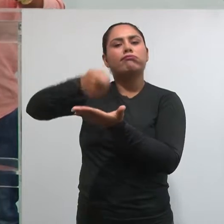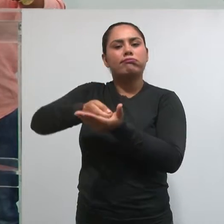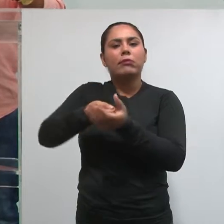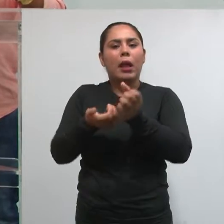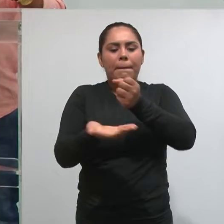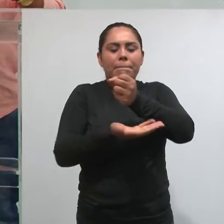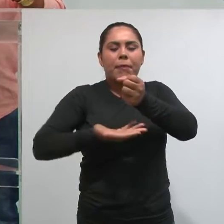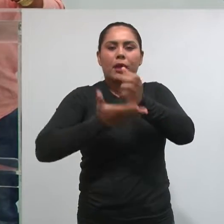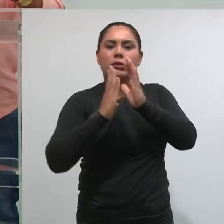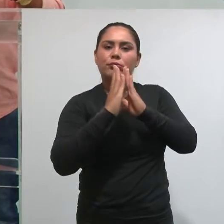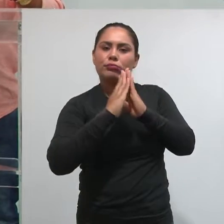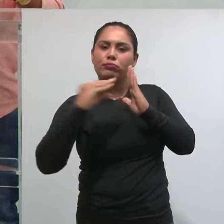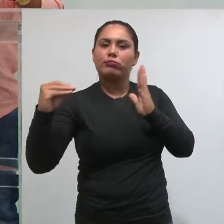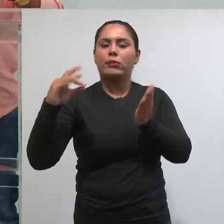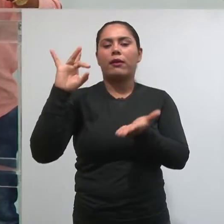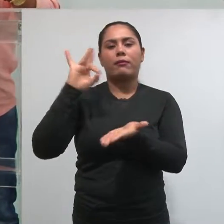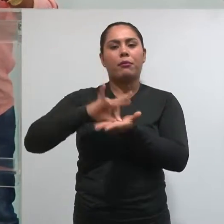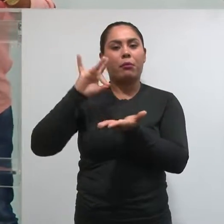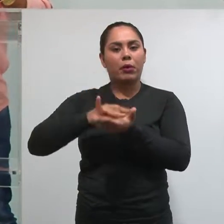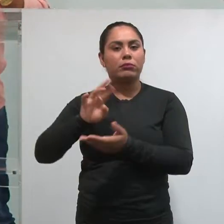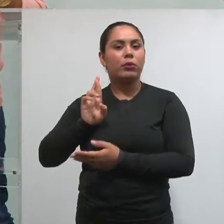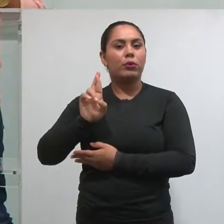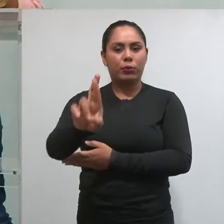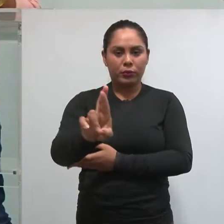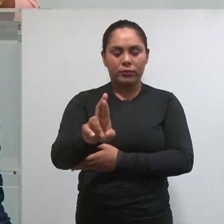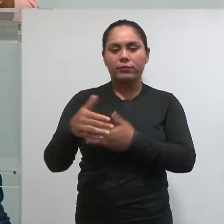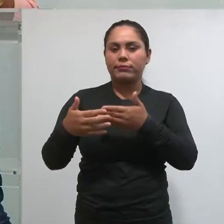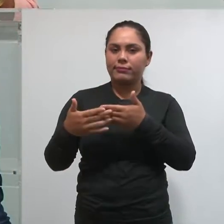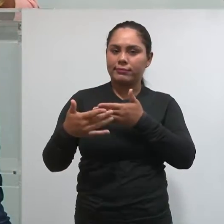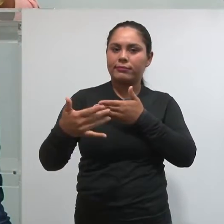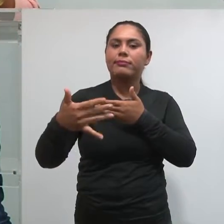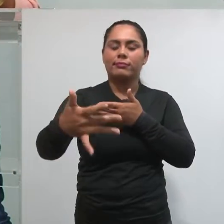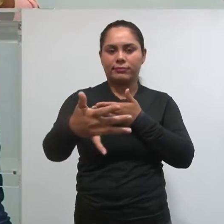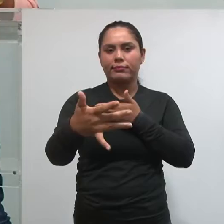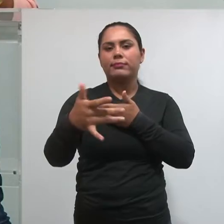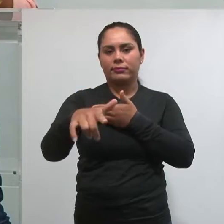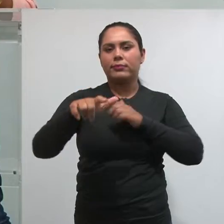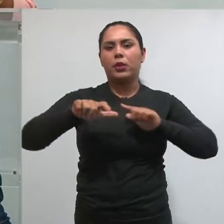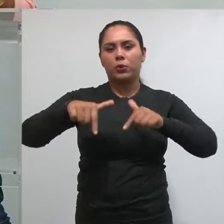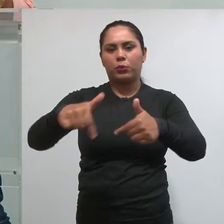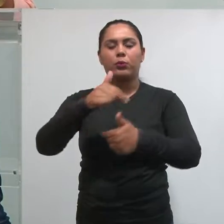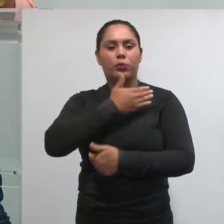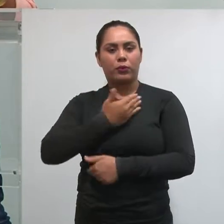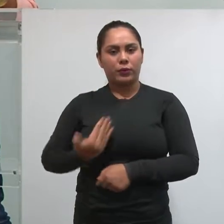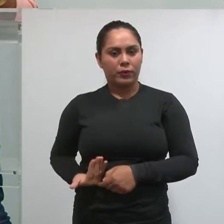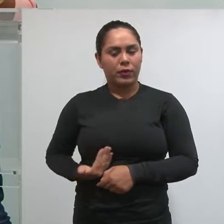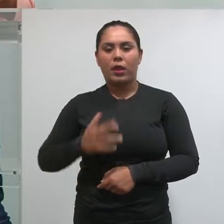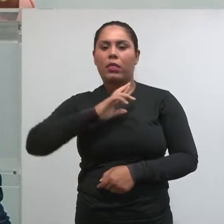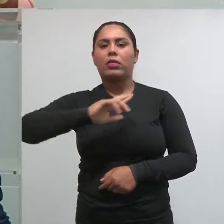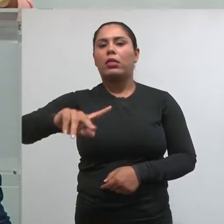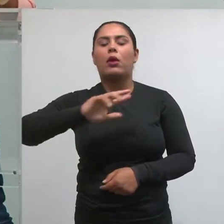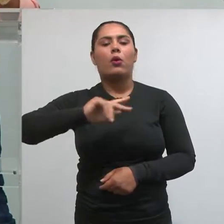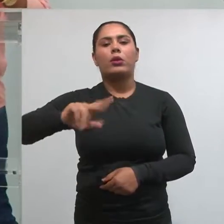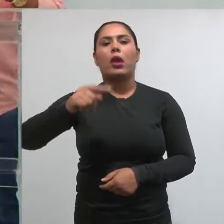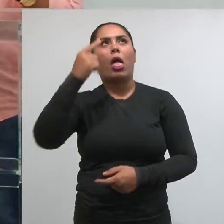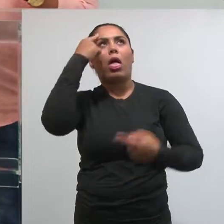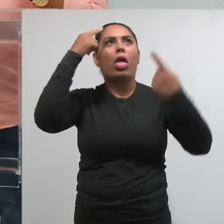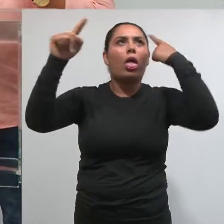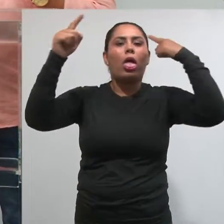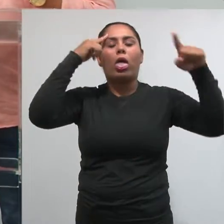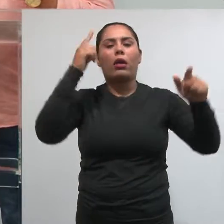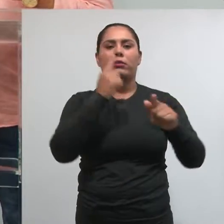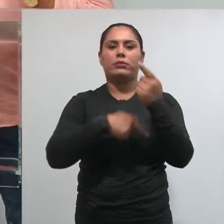baseada, né, em fatos, em resultados aí a partir da atuação governamental, tá? E não apenas na intuição do